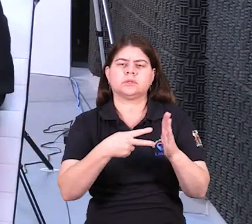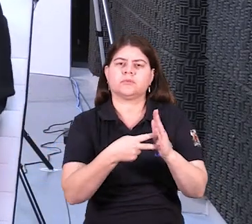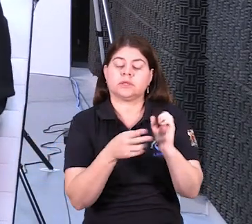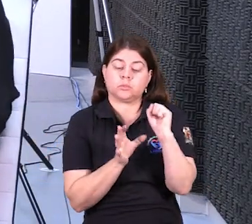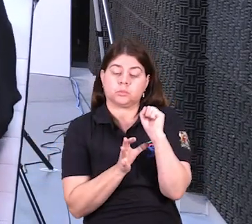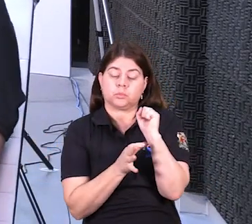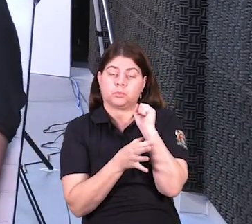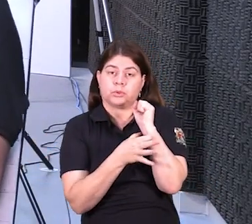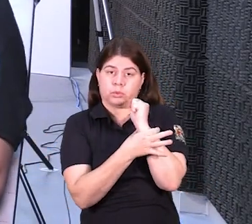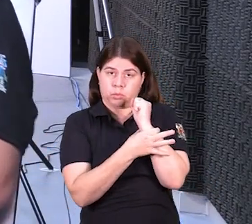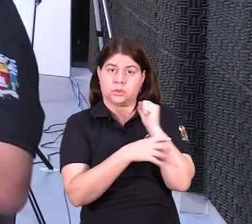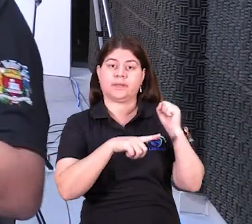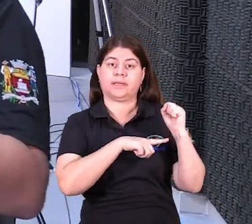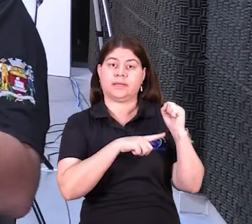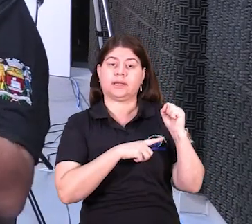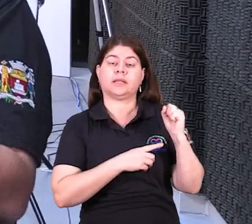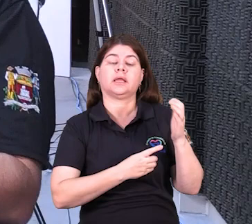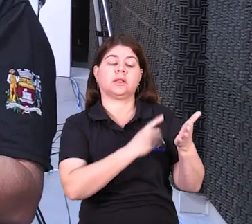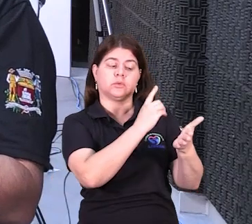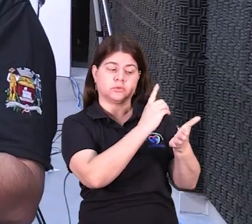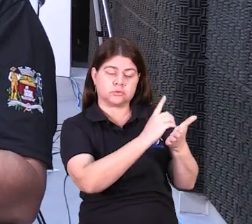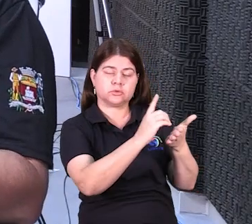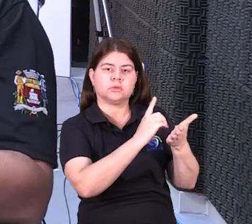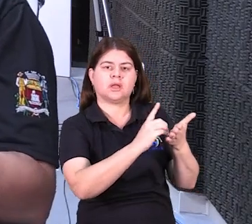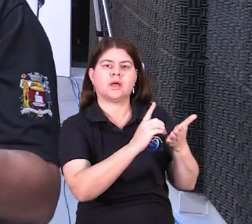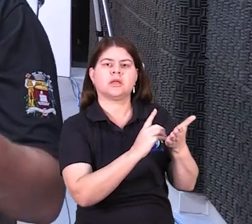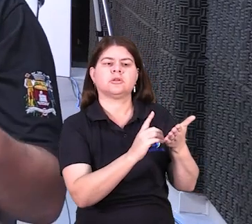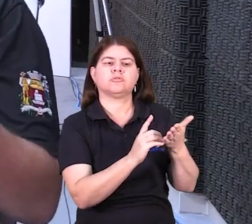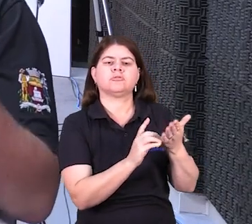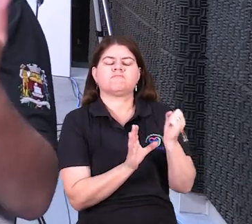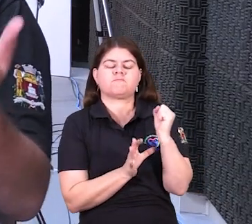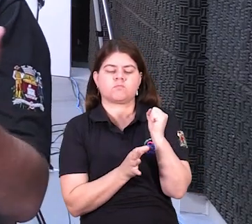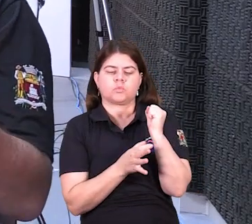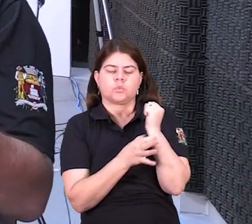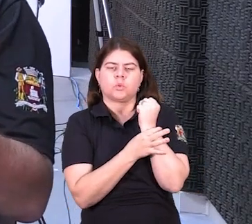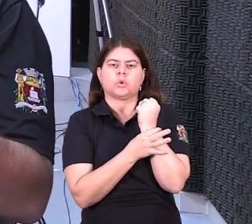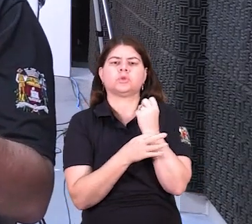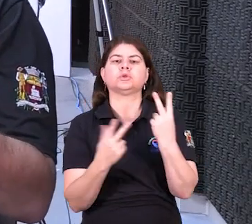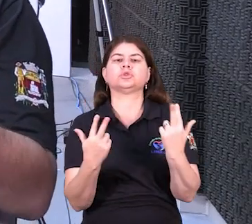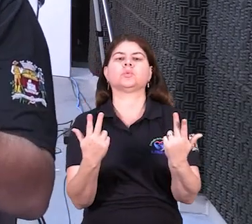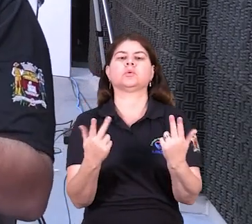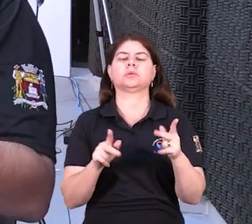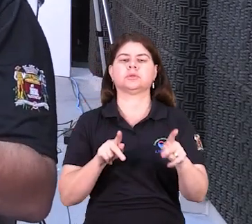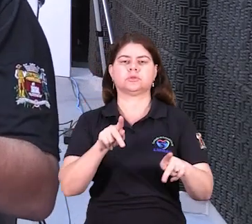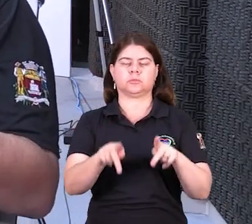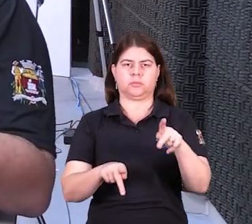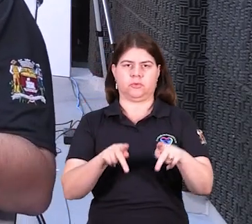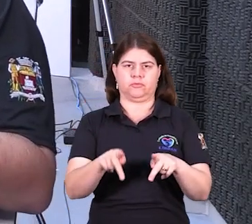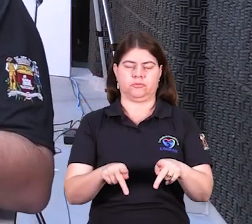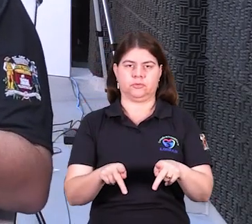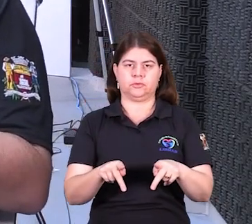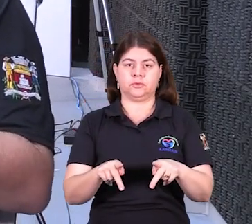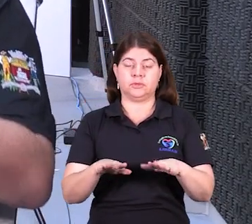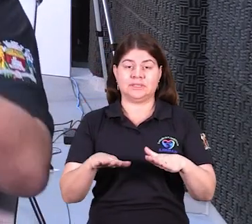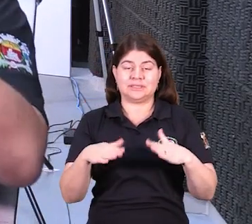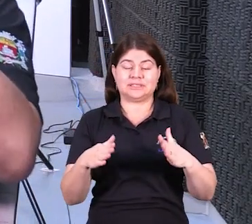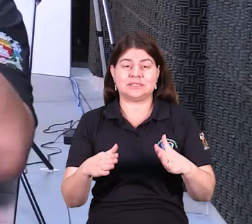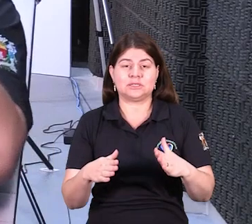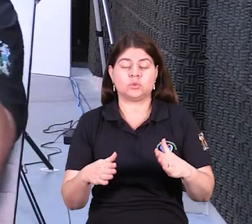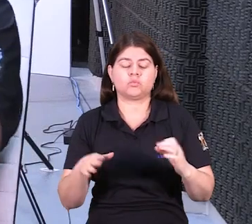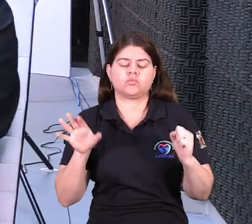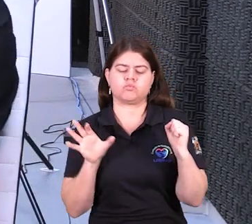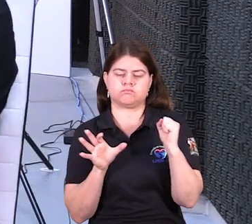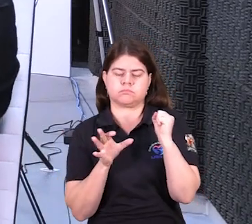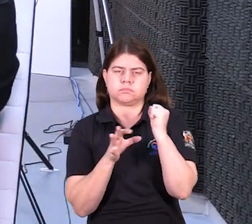de penhor que está no dicionário, que é a garantia da nossa igualdade como povo. E aí, sendo garantia, a